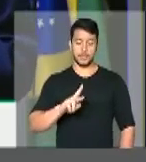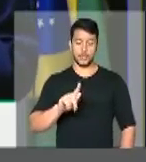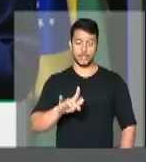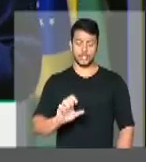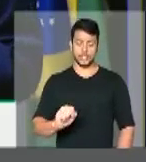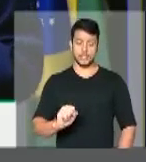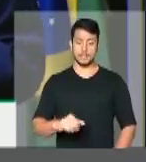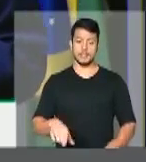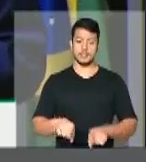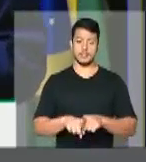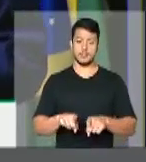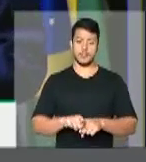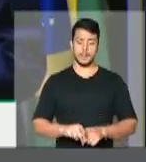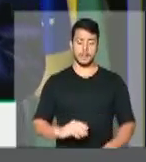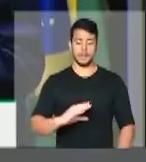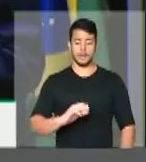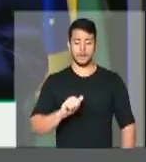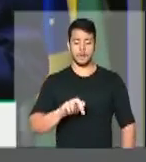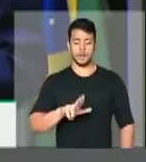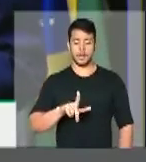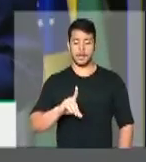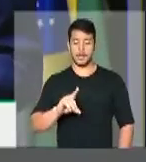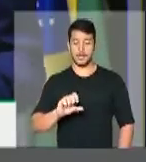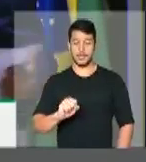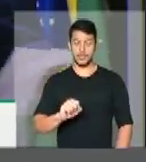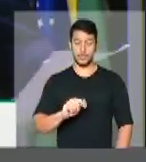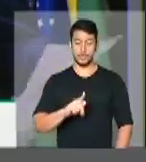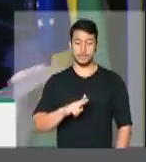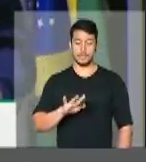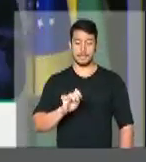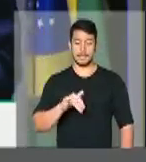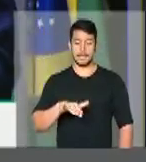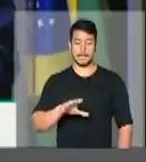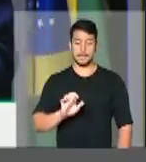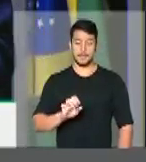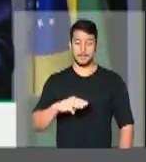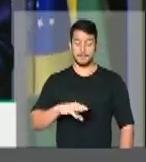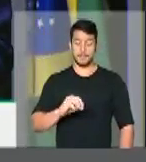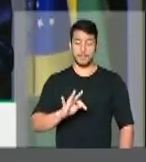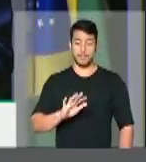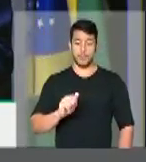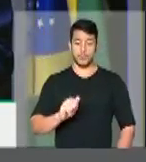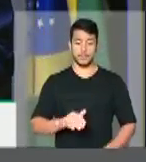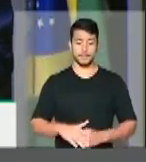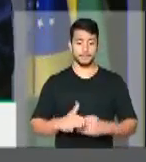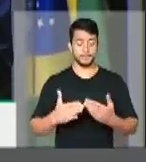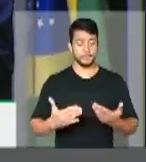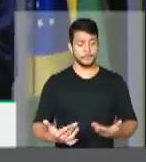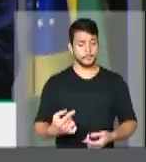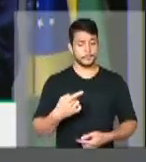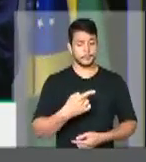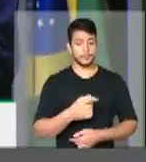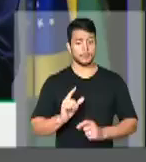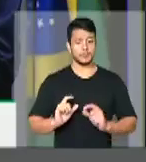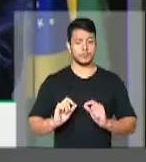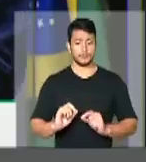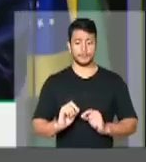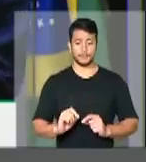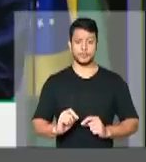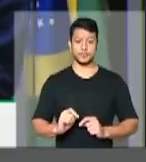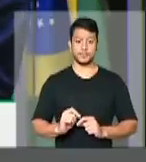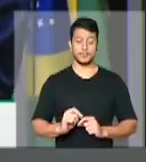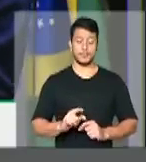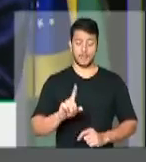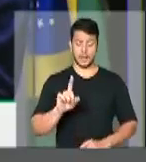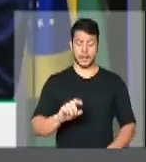Nuzerevic e o próprio Carlos Guilherme Mota. Além do mais, da sociedade civil, as suas conversações históricas com o grande